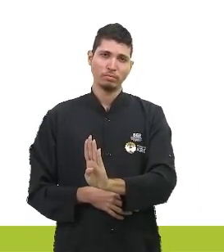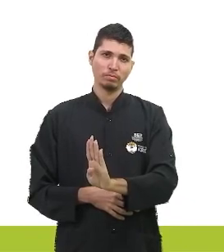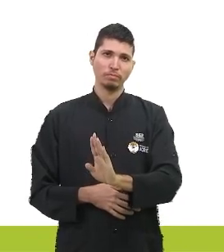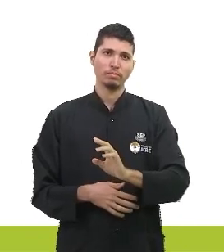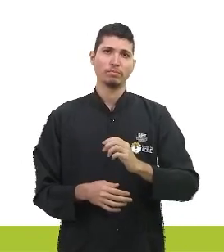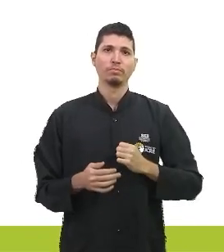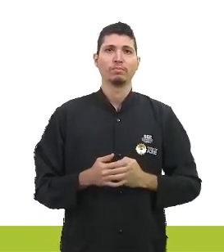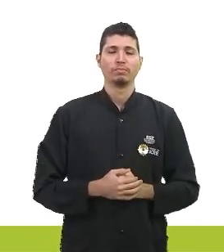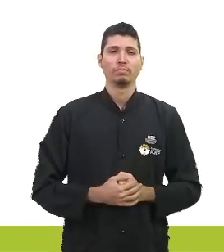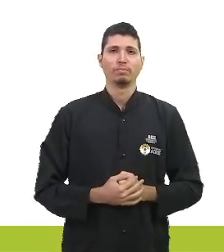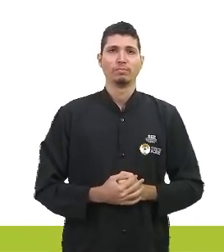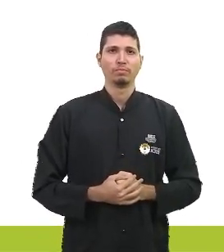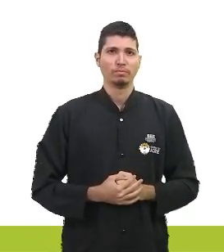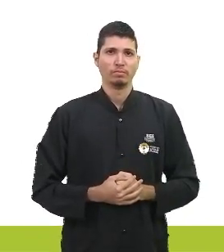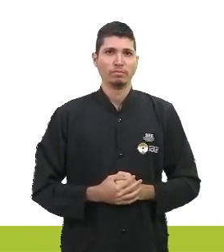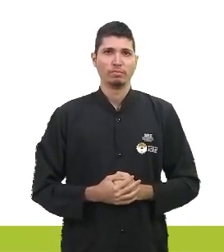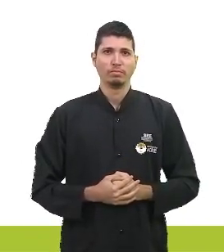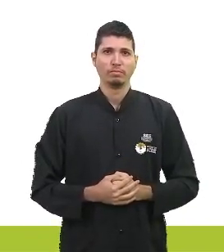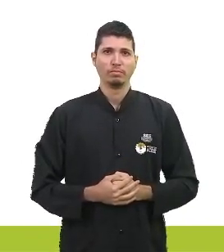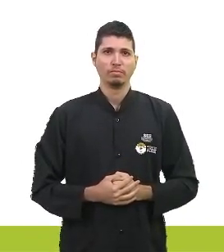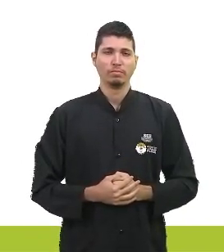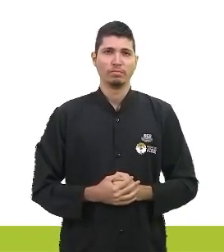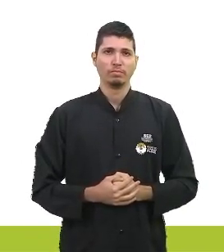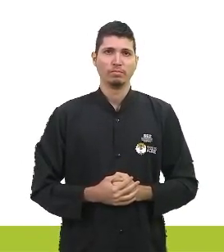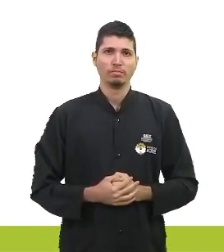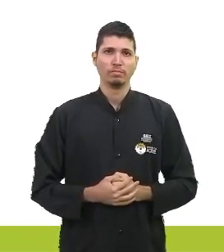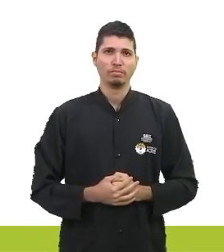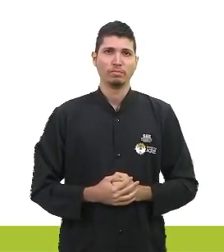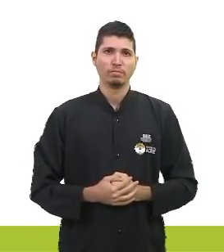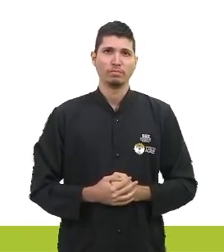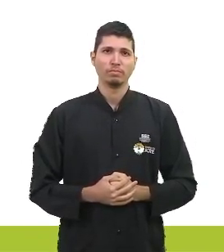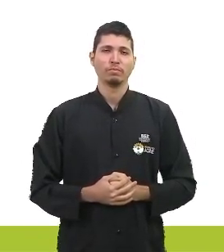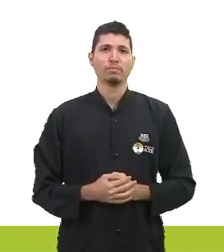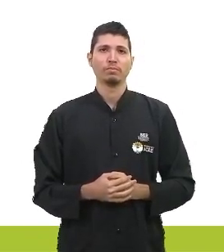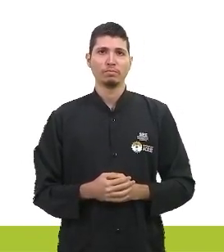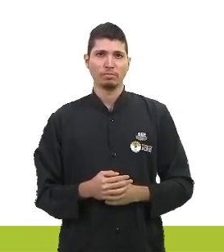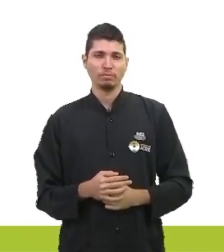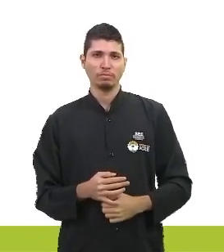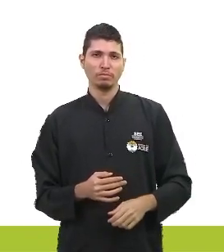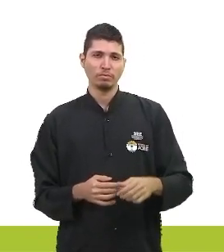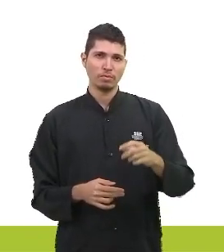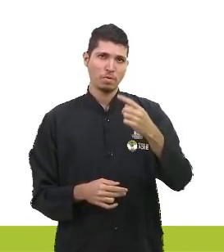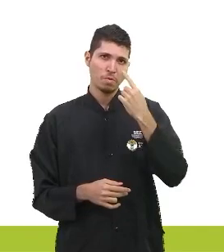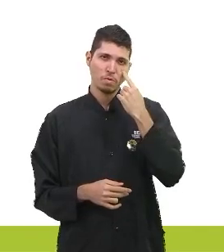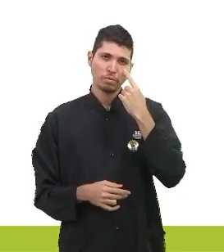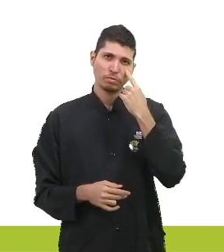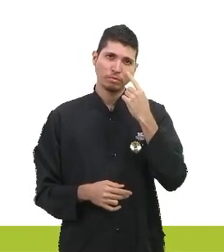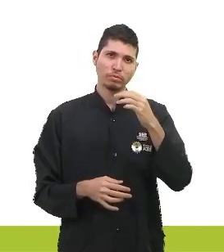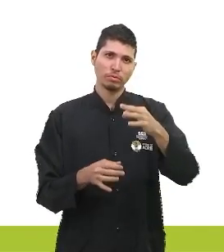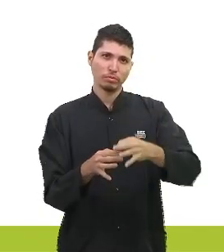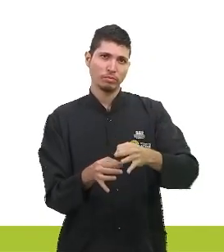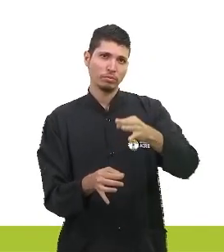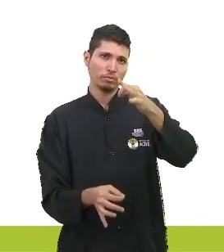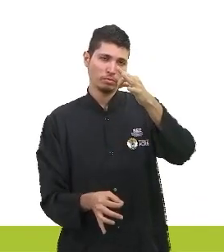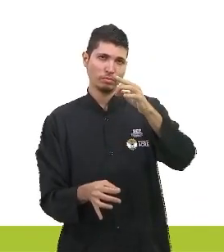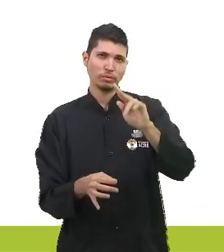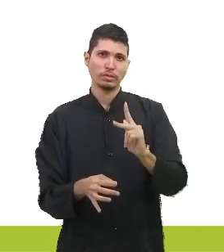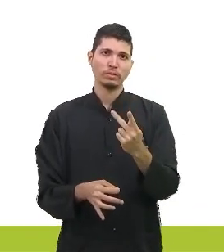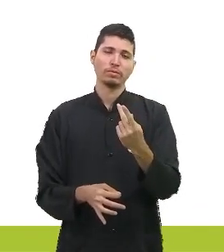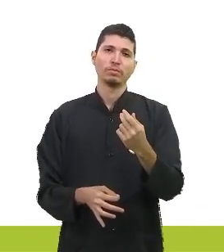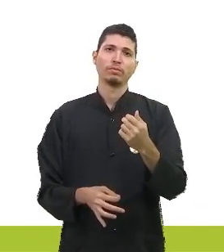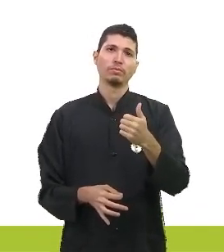Ok? Isso olhando apenas para a altura H1. Agora eu vou deixar como exercício para